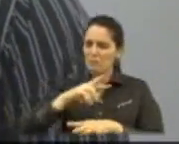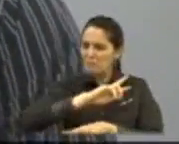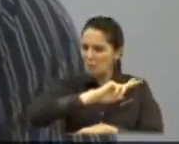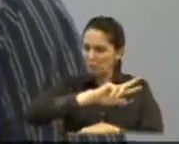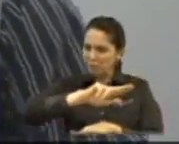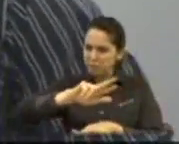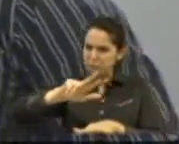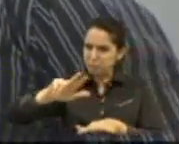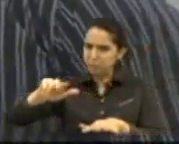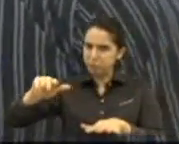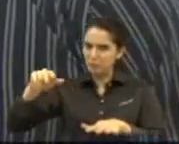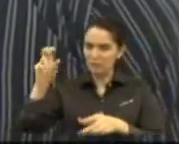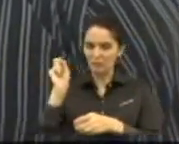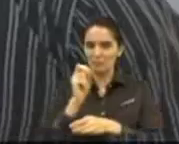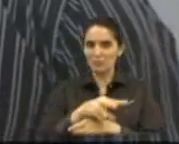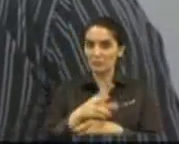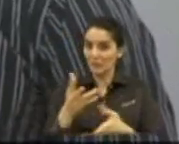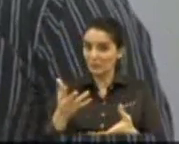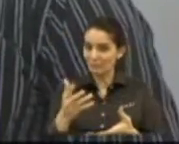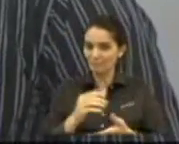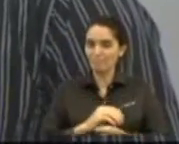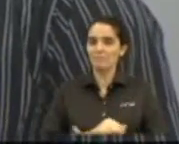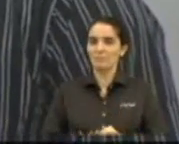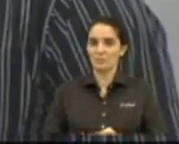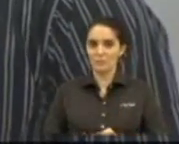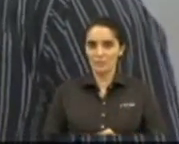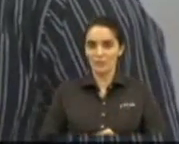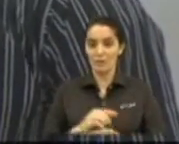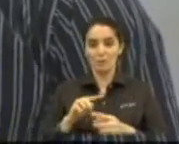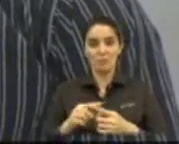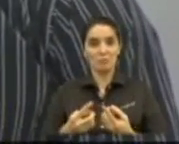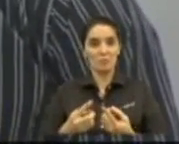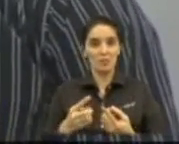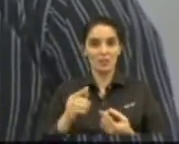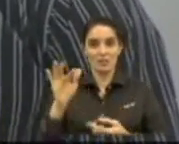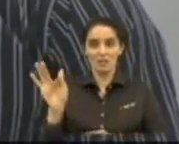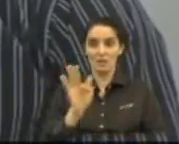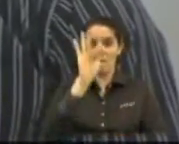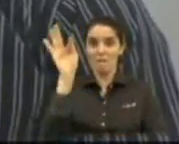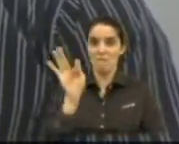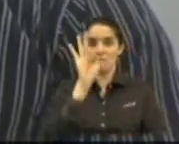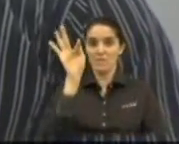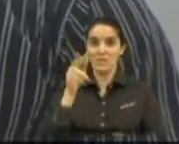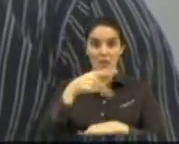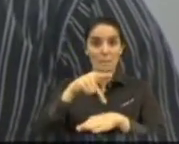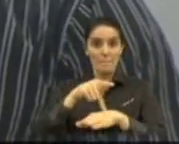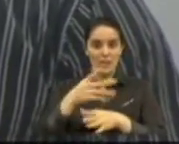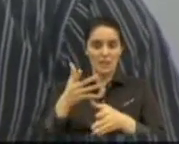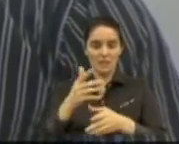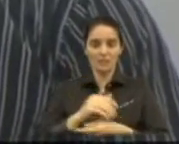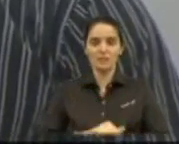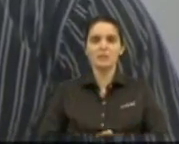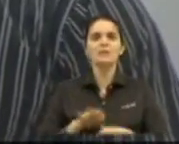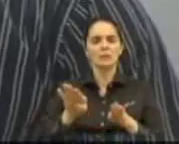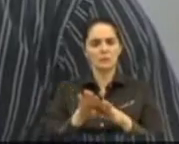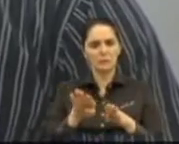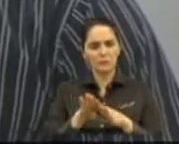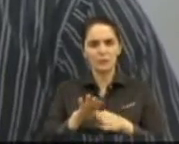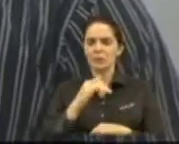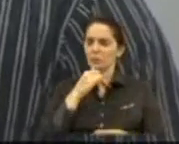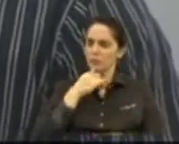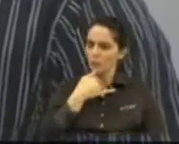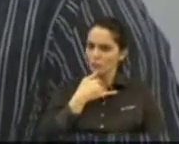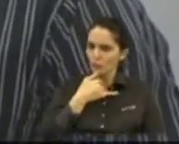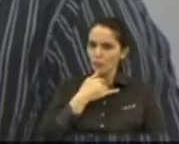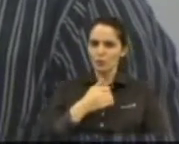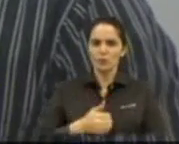Mas, infelizmente, ocorreu aquela tragédia na França, que também merece a nossa consternação, o nosso cuidado, a